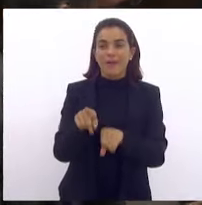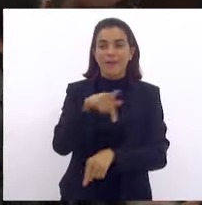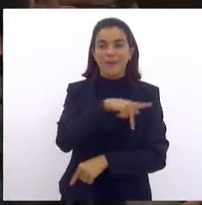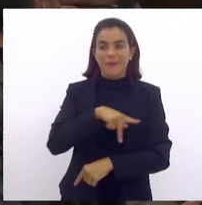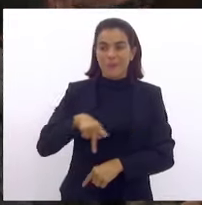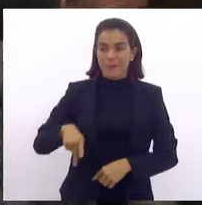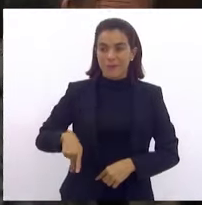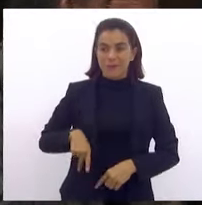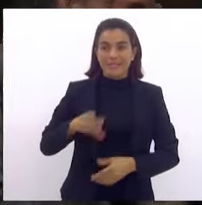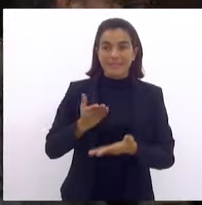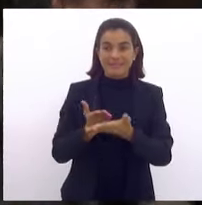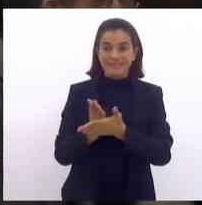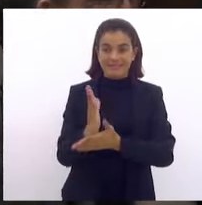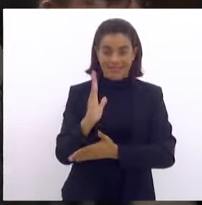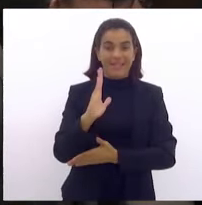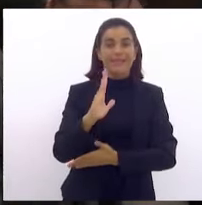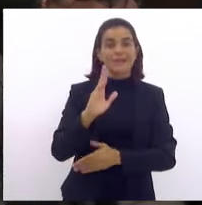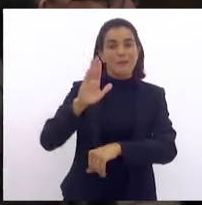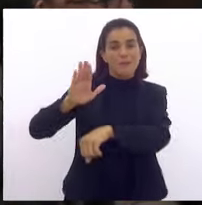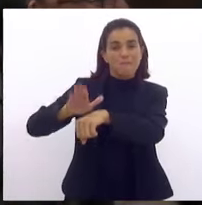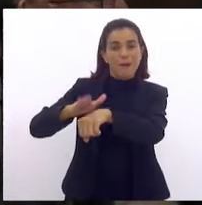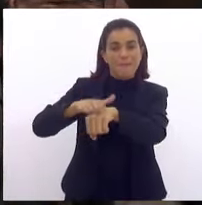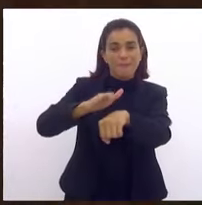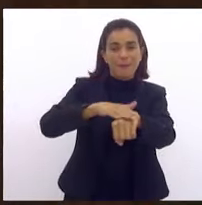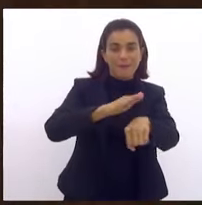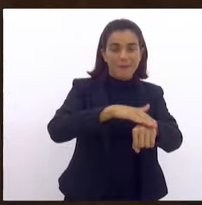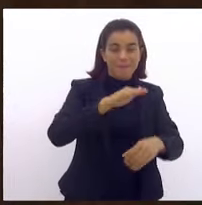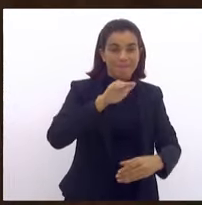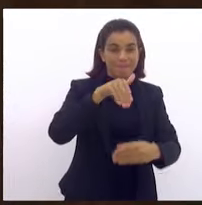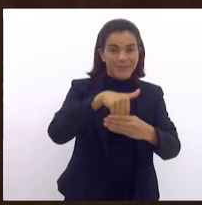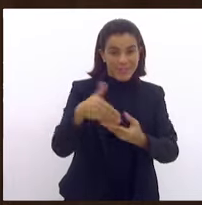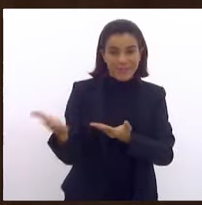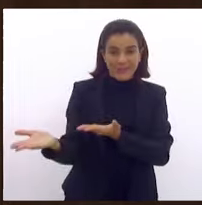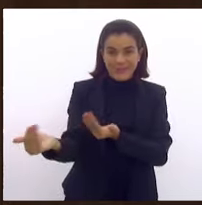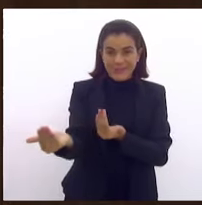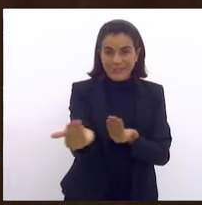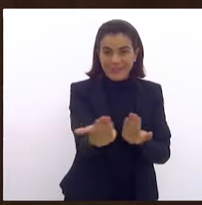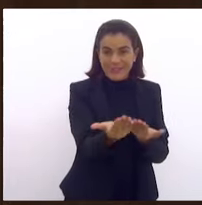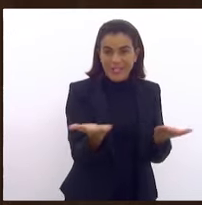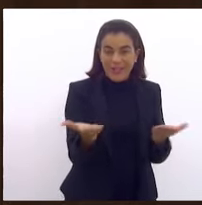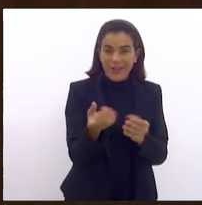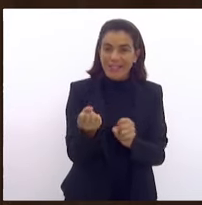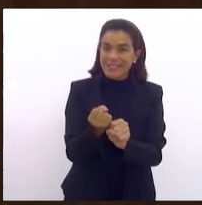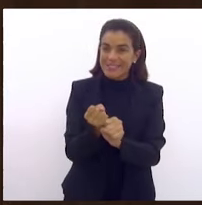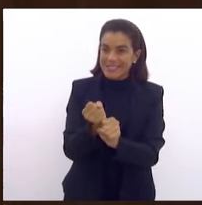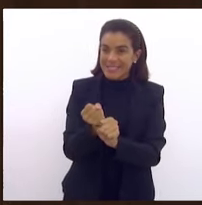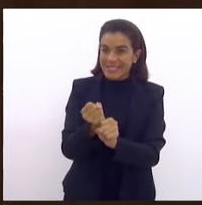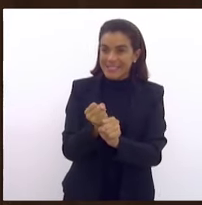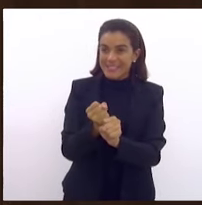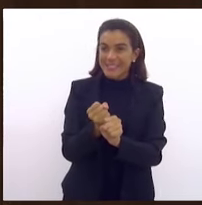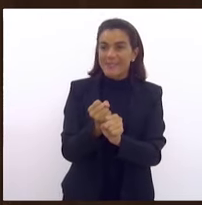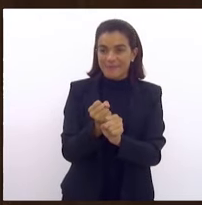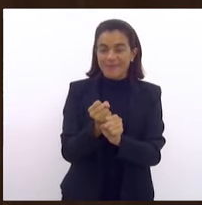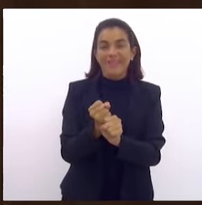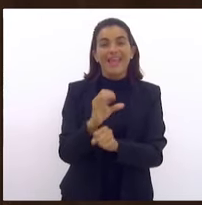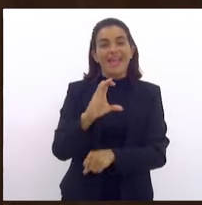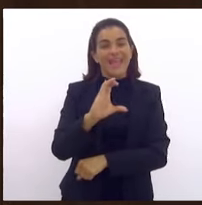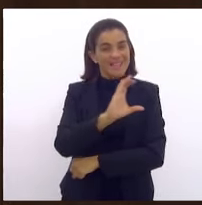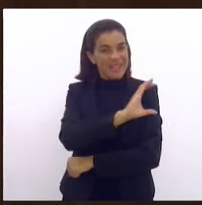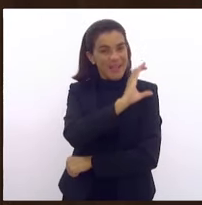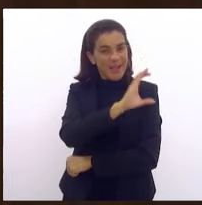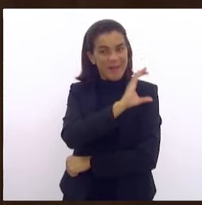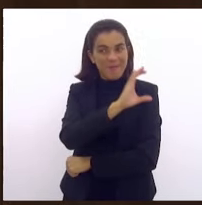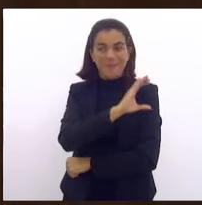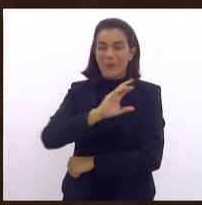presidente eleito pelos próprios parlamentares juvenis desse ano, dessa edição, ele é campista,